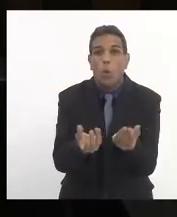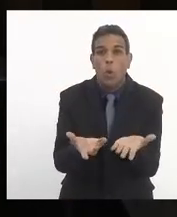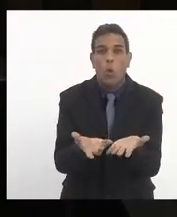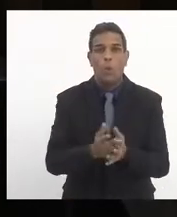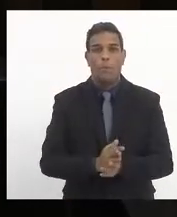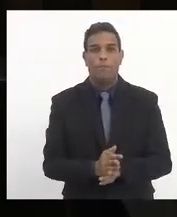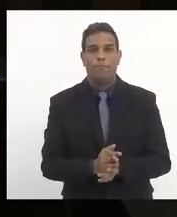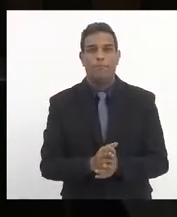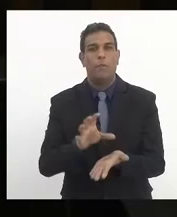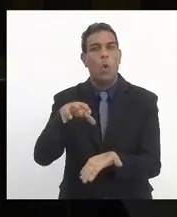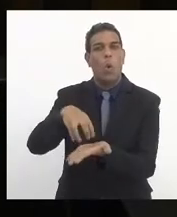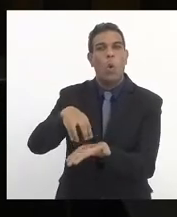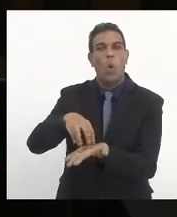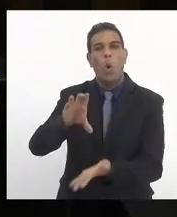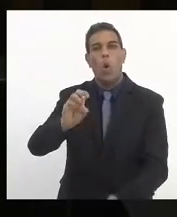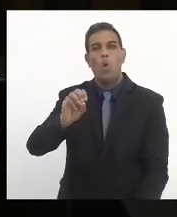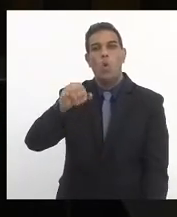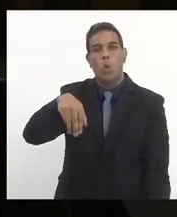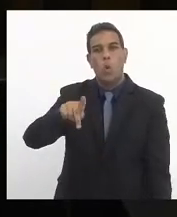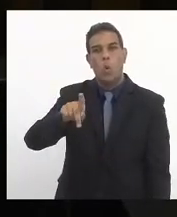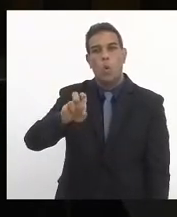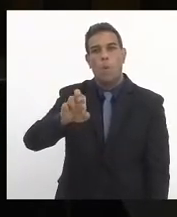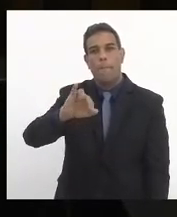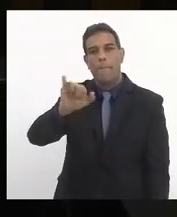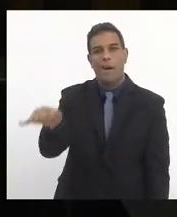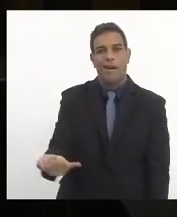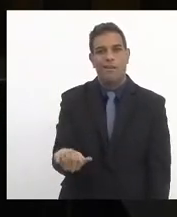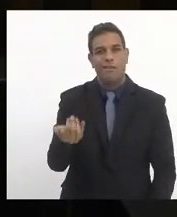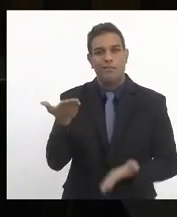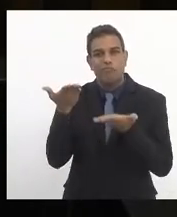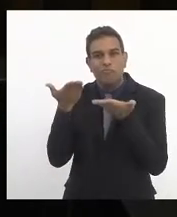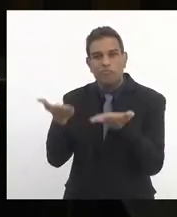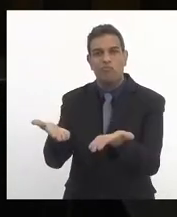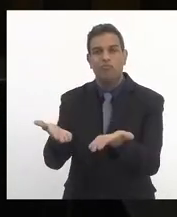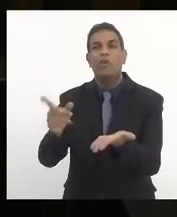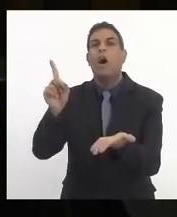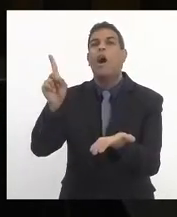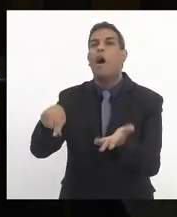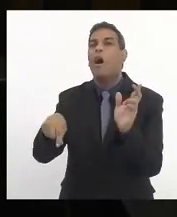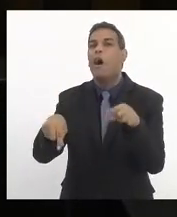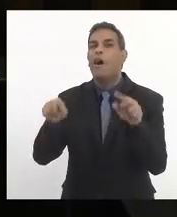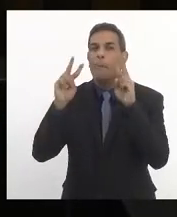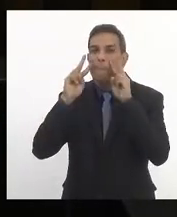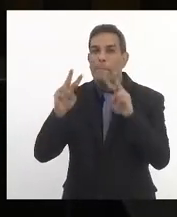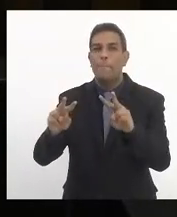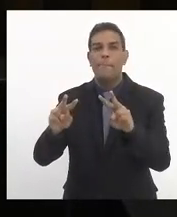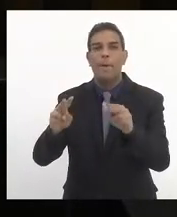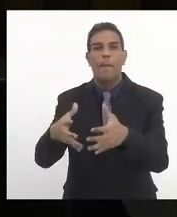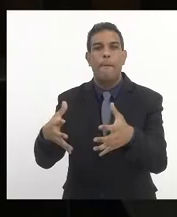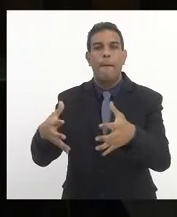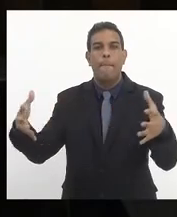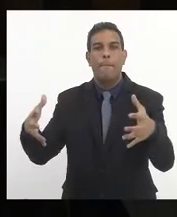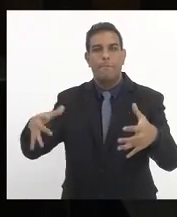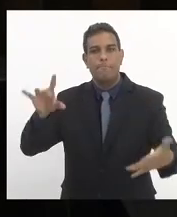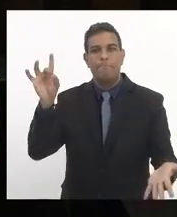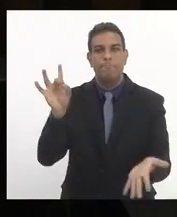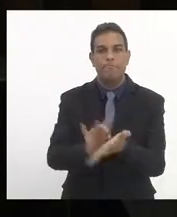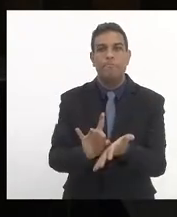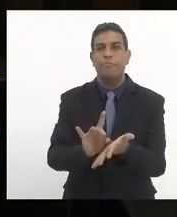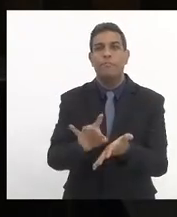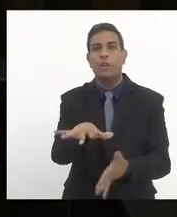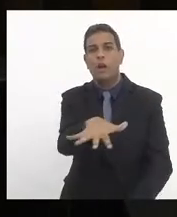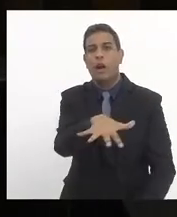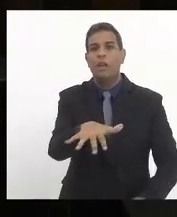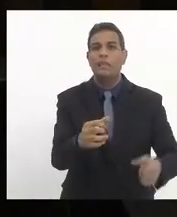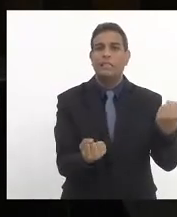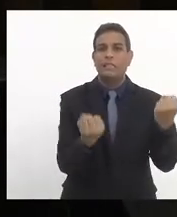aquele comperge não pode ser um grande condomínio industrial?